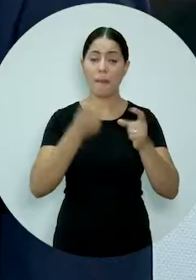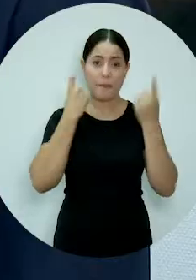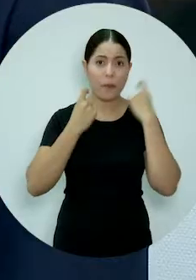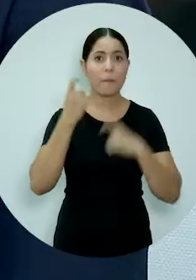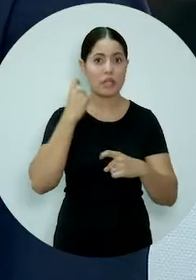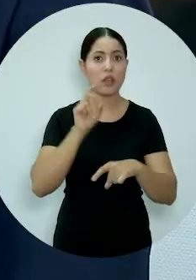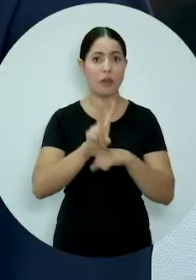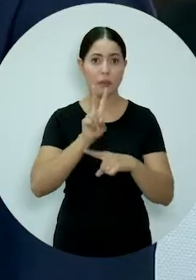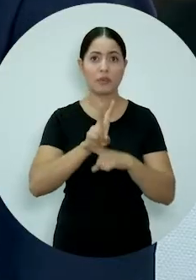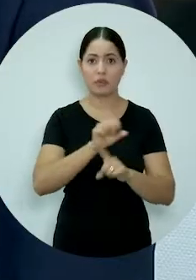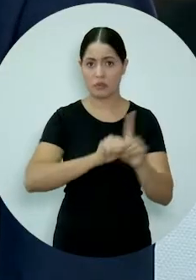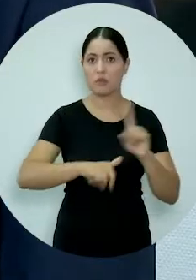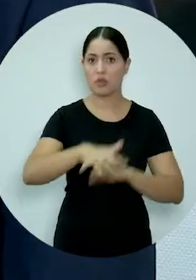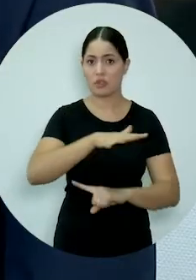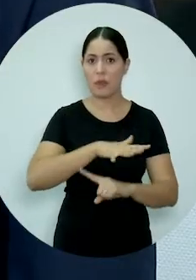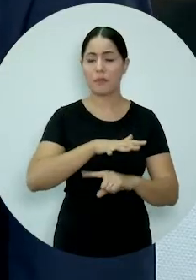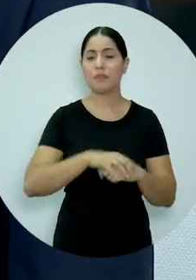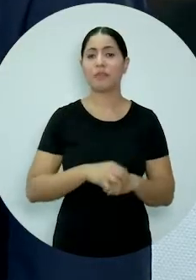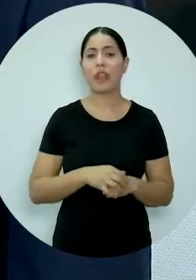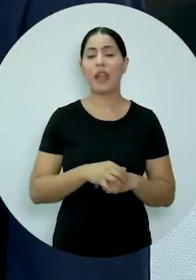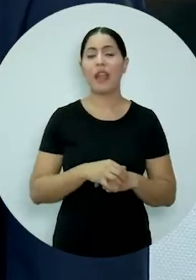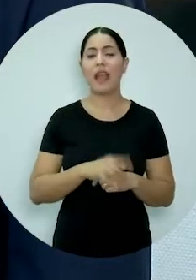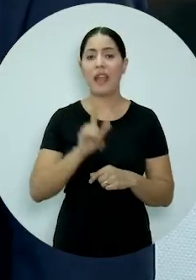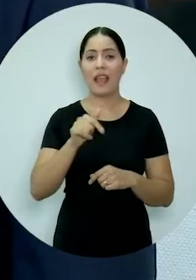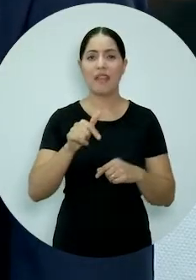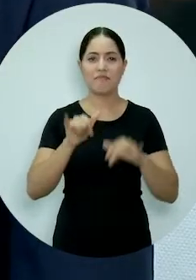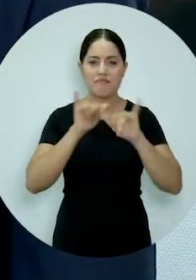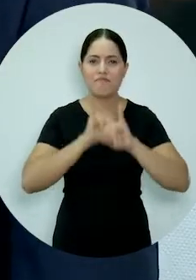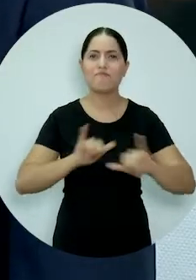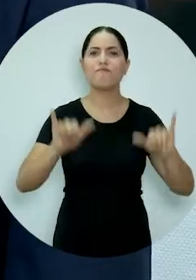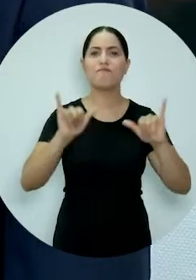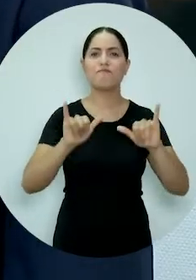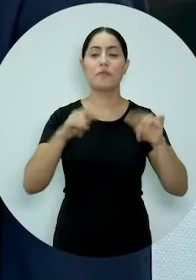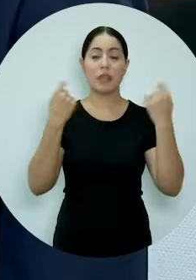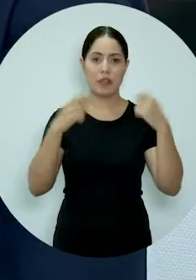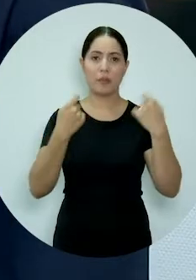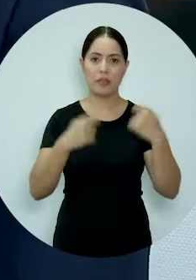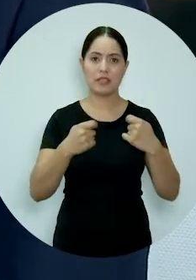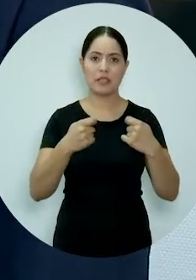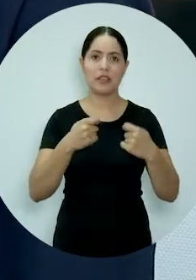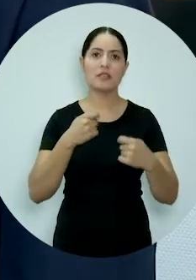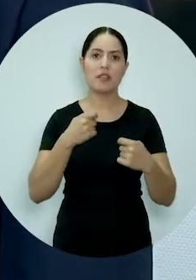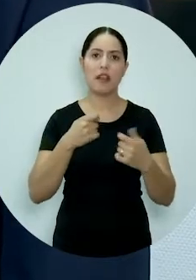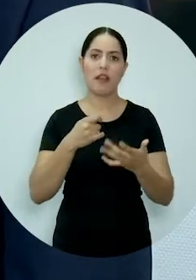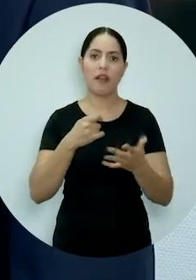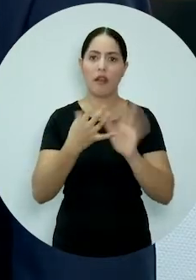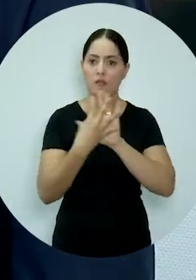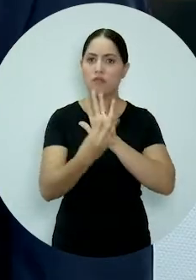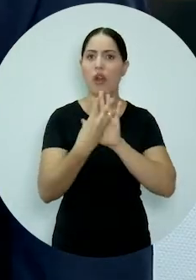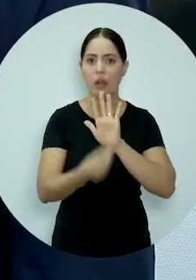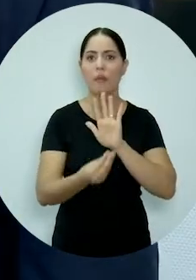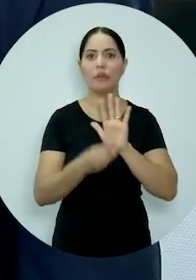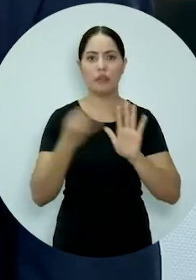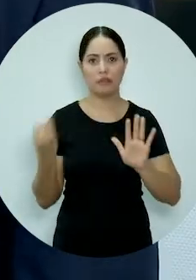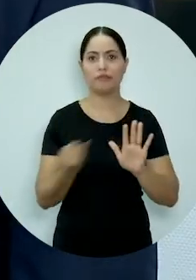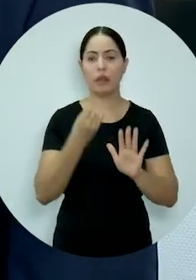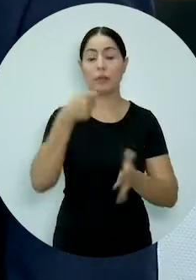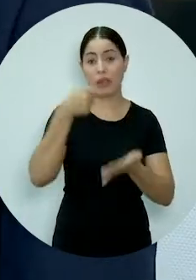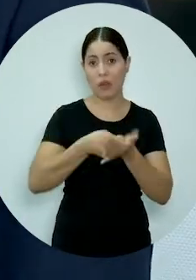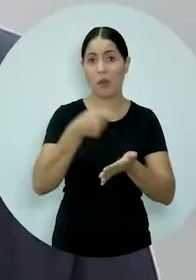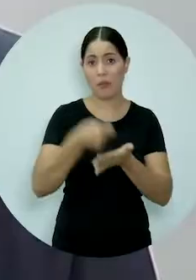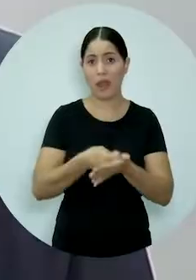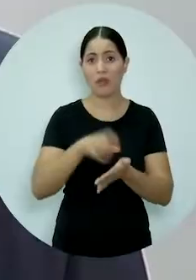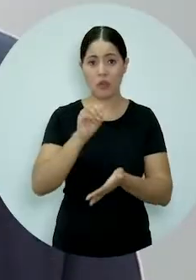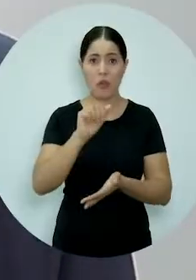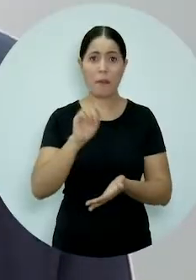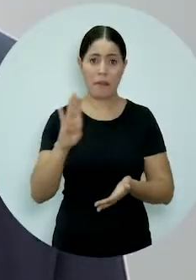que ter essa preocupação de, ao ser voz ativa, também dar os exemplos importantes para essa sociedade, para o poder público, que é